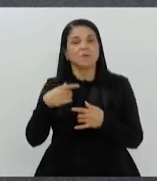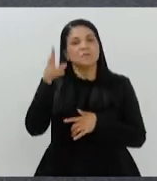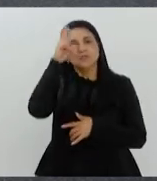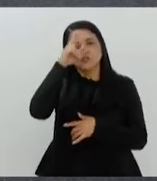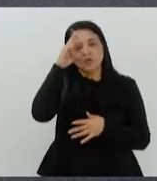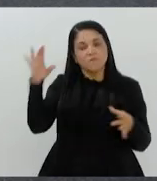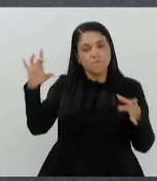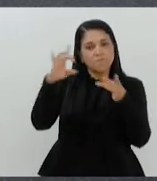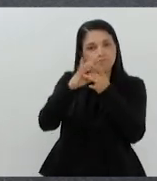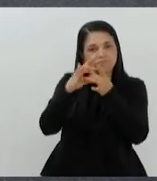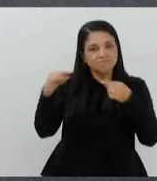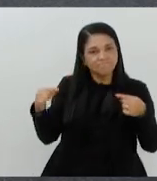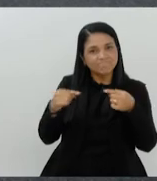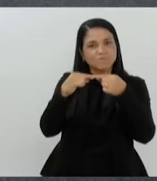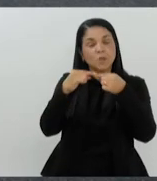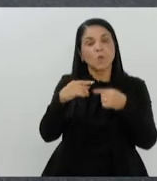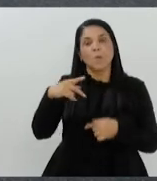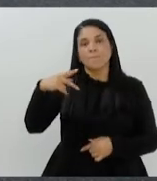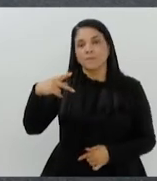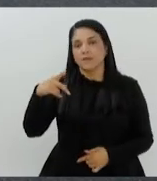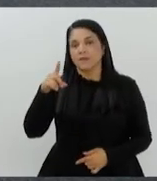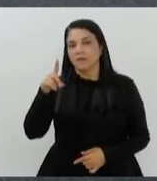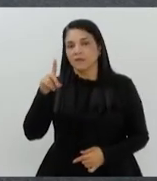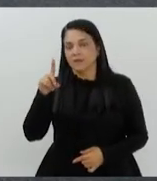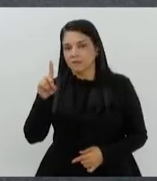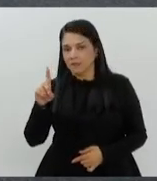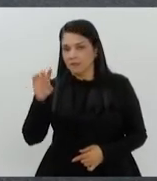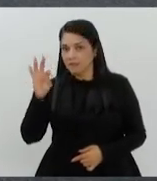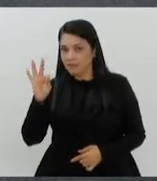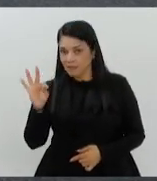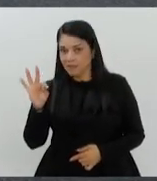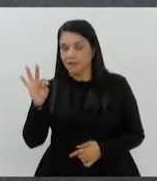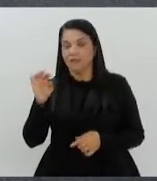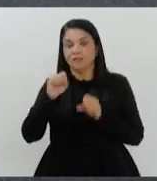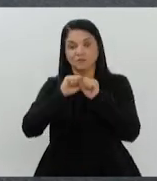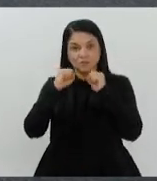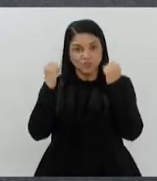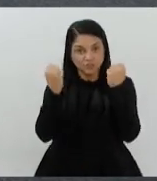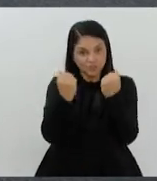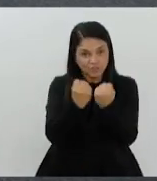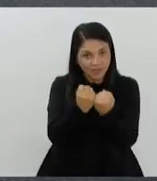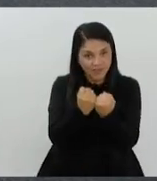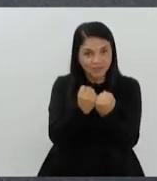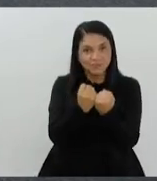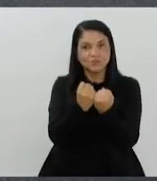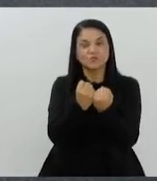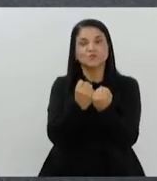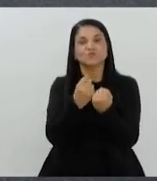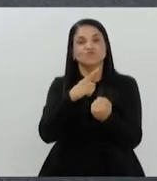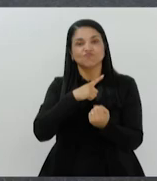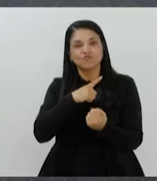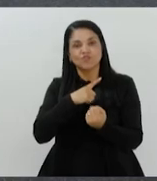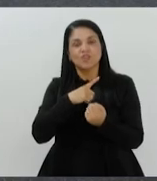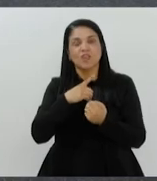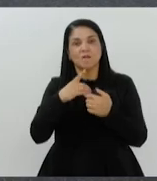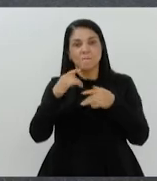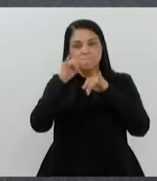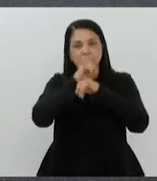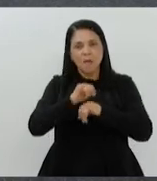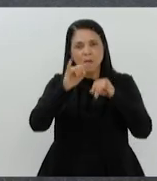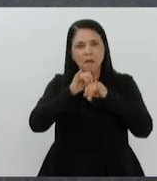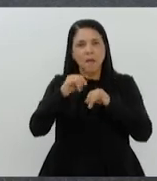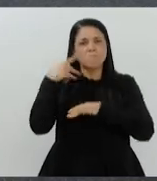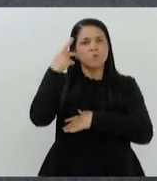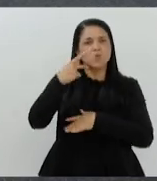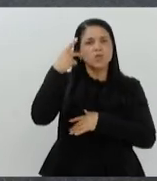Vasco da Gama e o PDT, uma vez que era no estádio Vasco da Gama quando eram feitos os comícios e